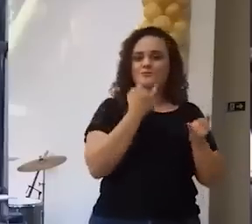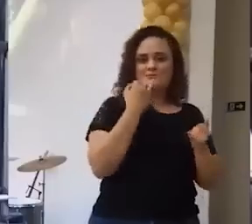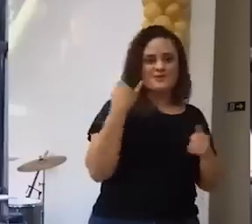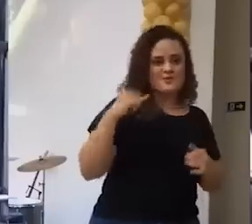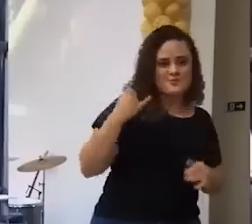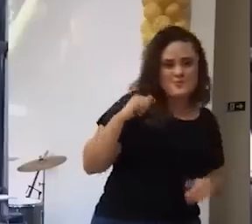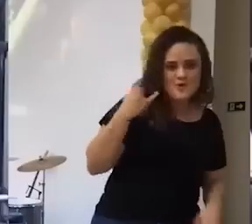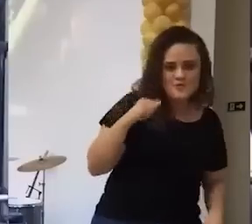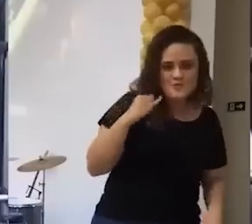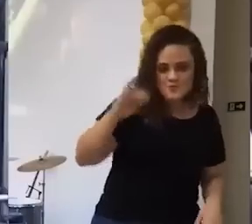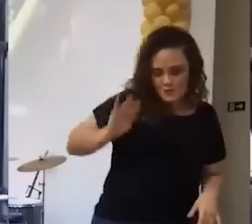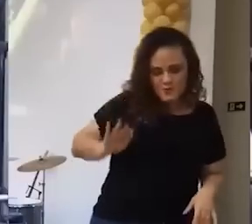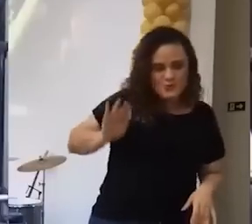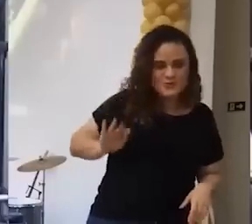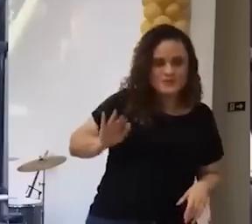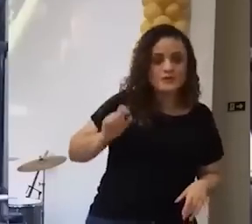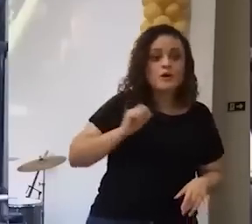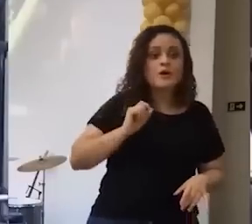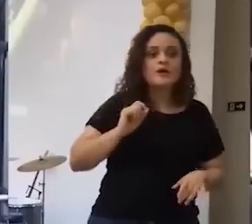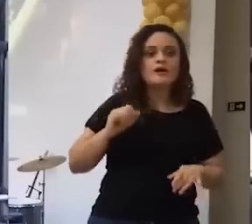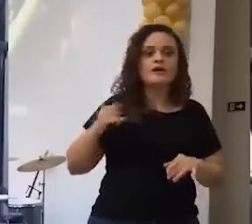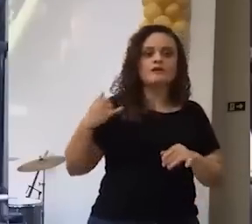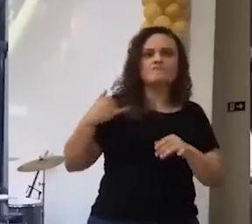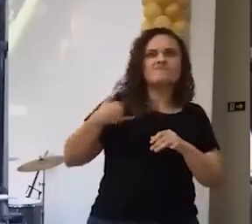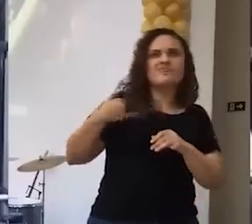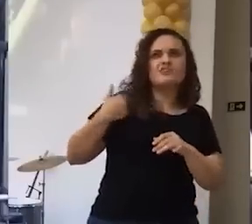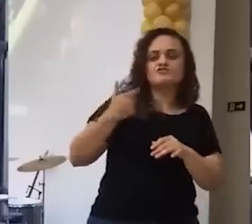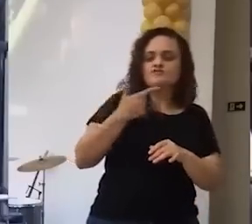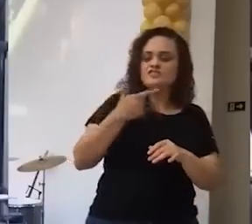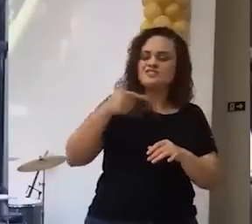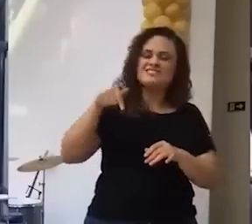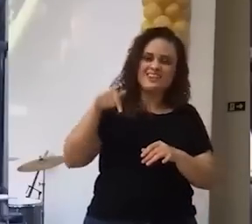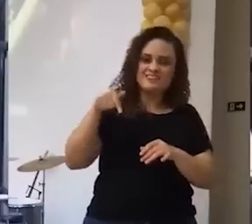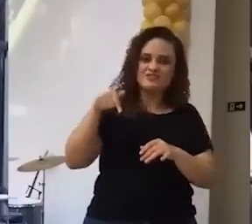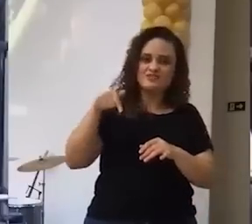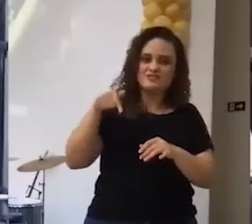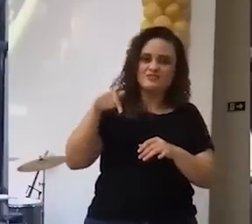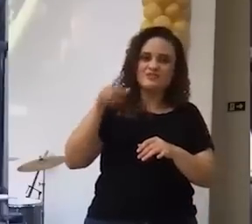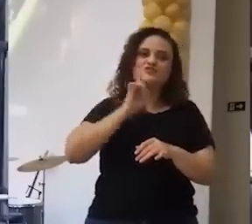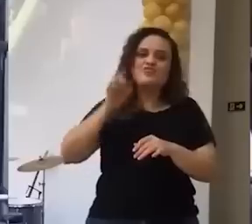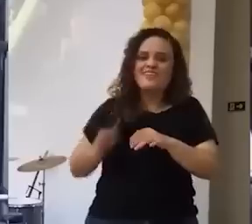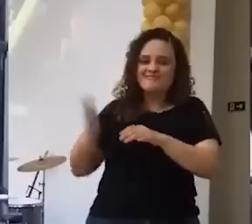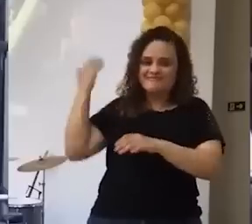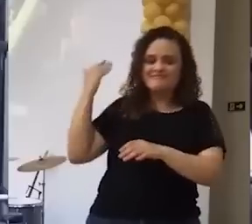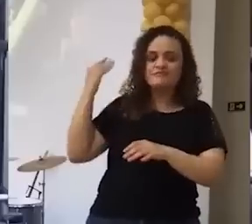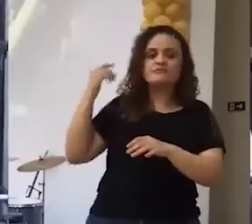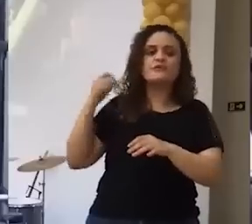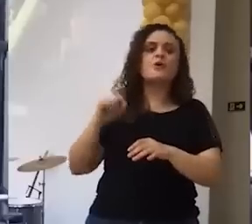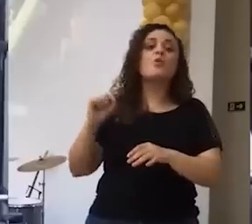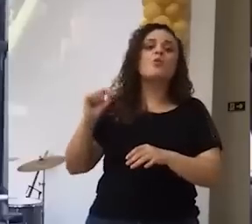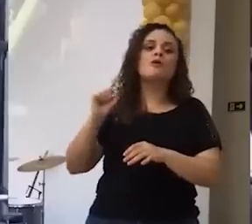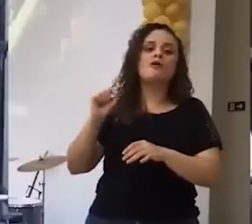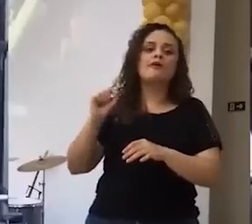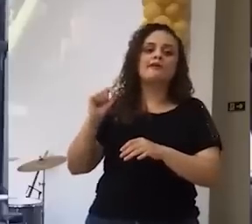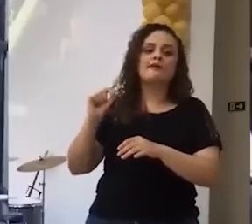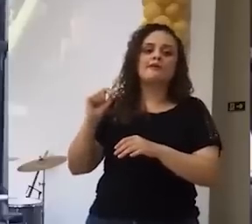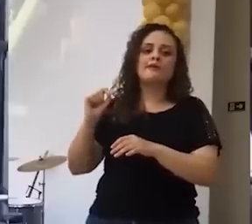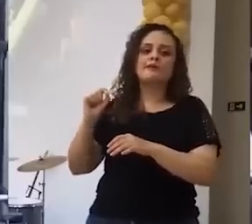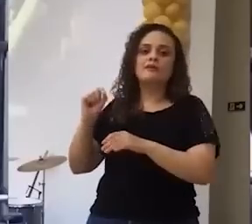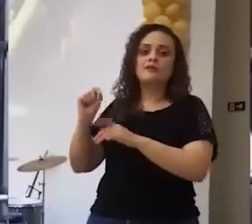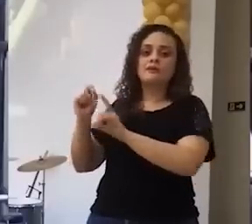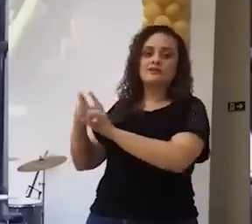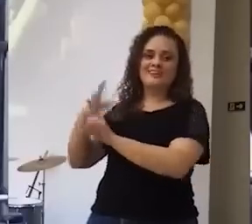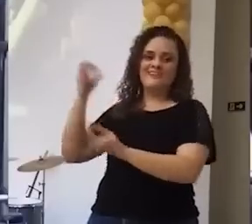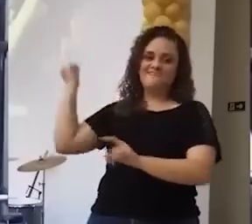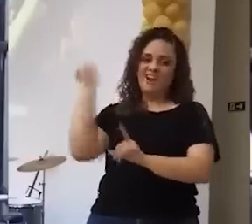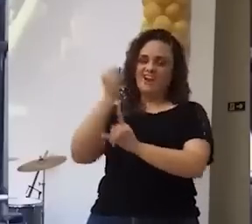tinha feito 27 anos no dia anterior, dia 1º de agosto, acabava de ser assassinado, com 11 golpes de